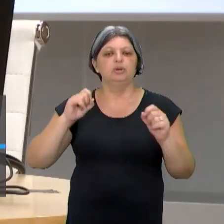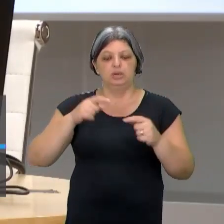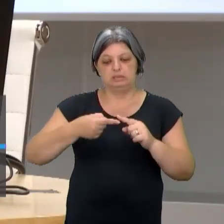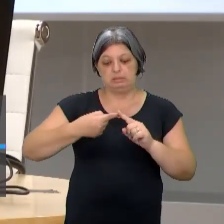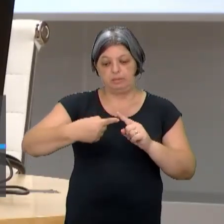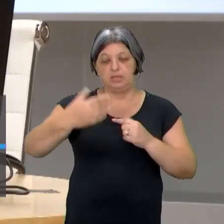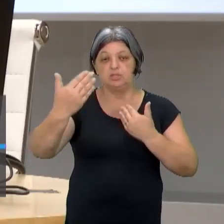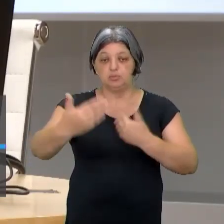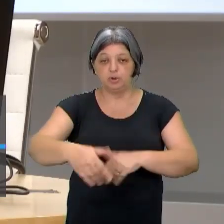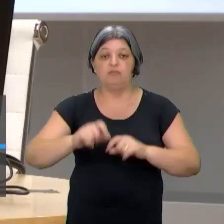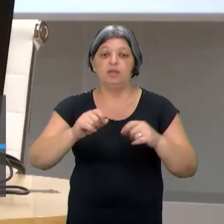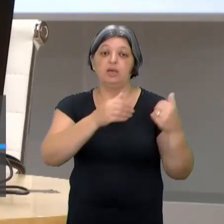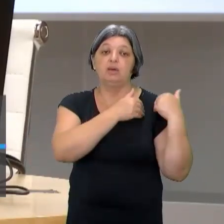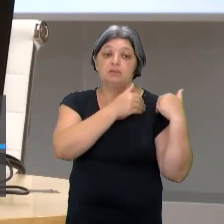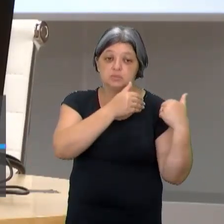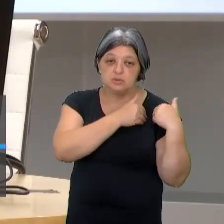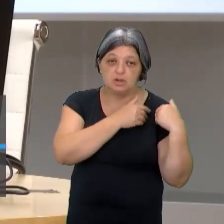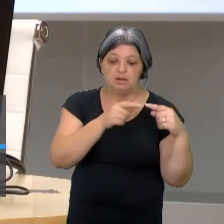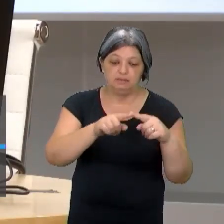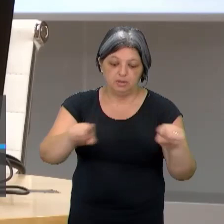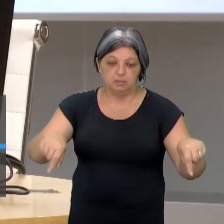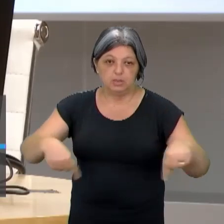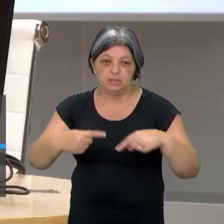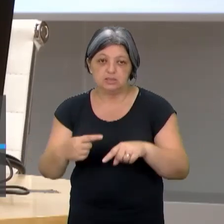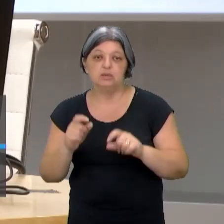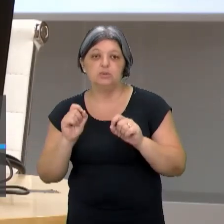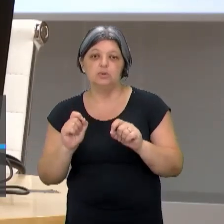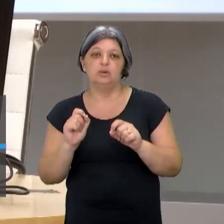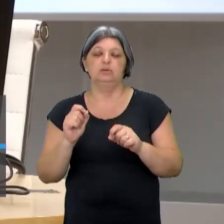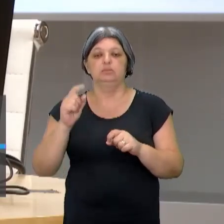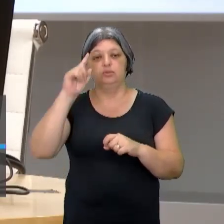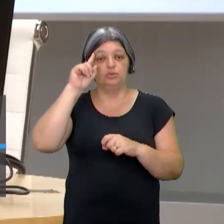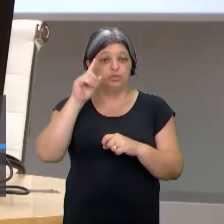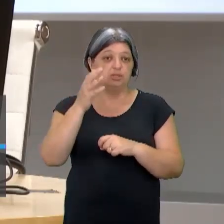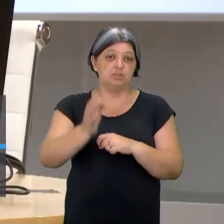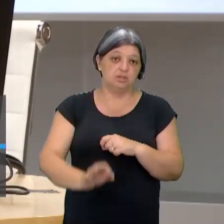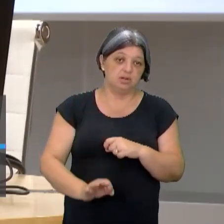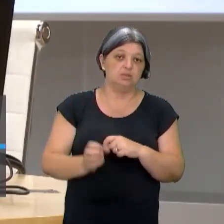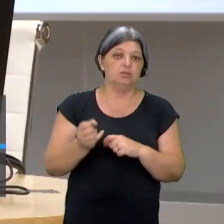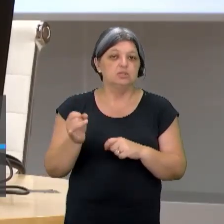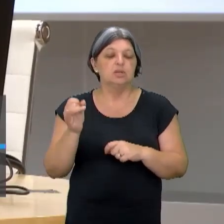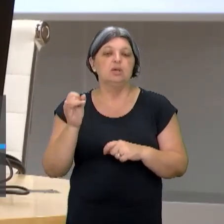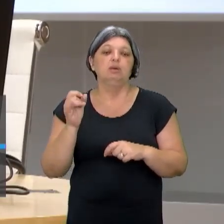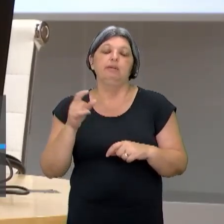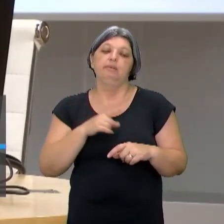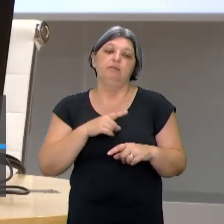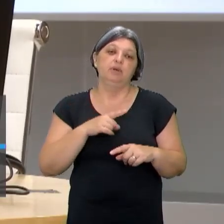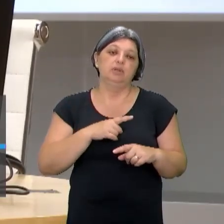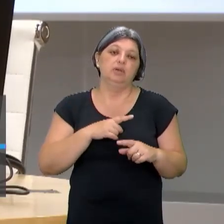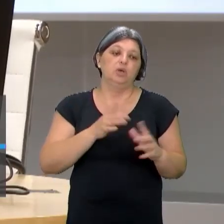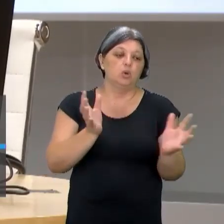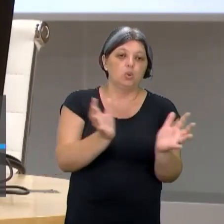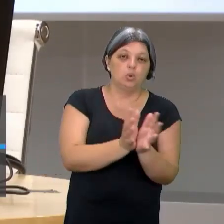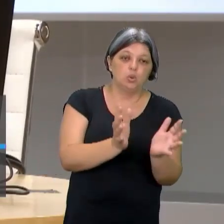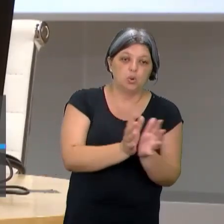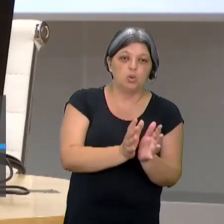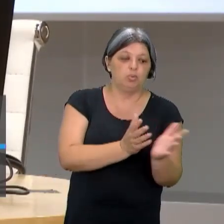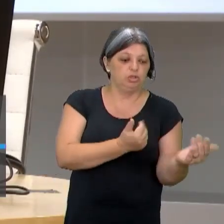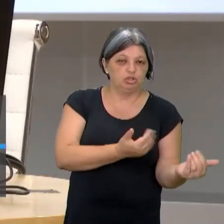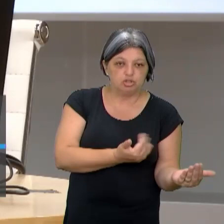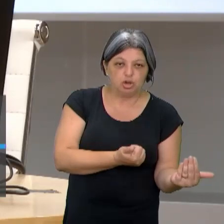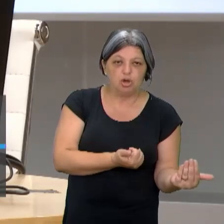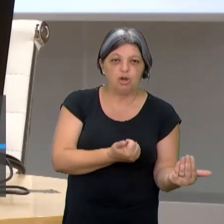ficar responsável por quê, por qual sala e tudo mais, quais os prazos, quais as datas. Se a gente vai envolver o clube juvenil que vai ajudar a